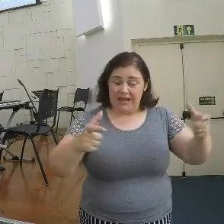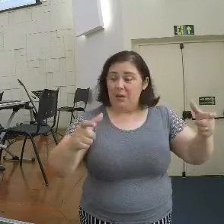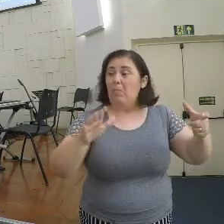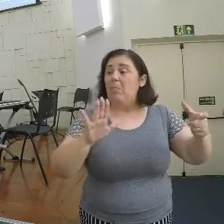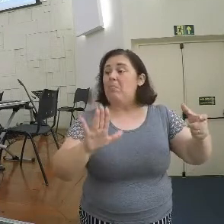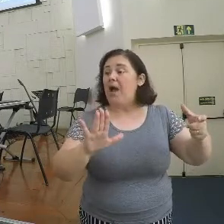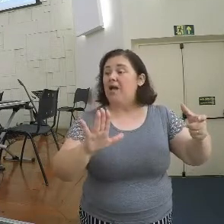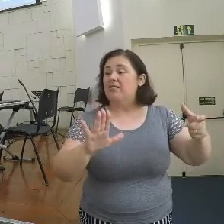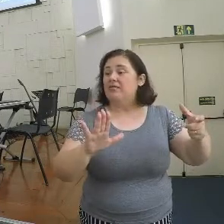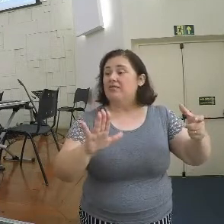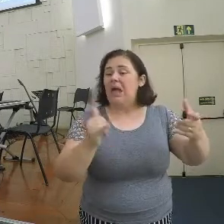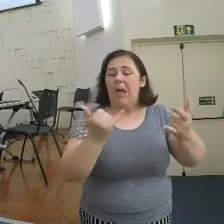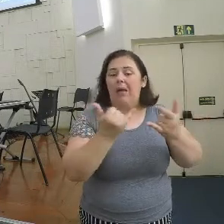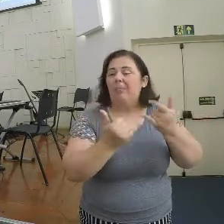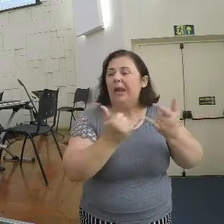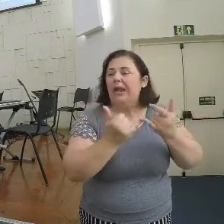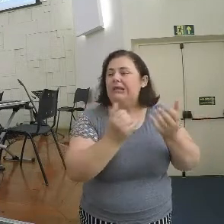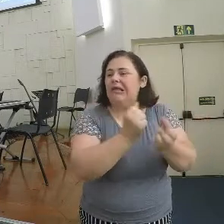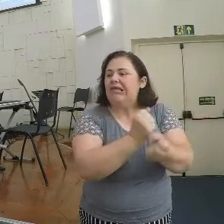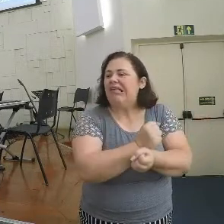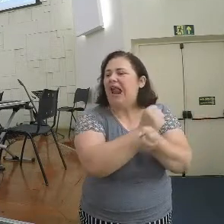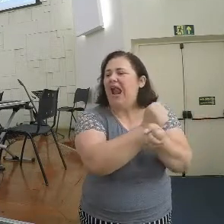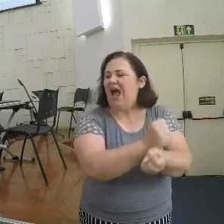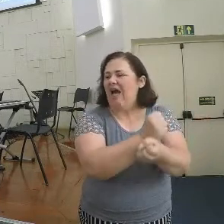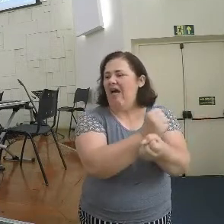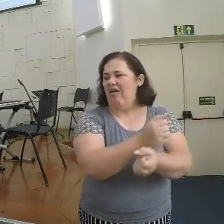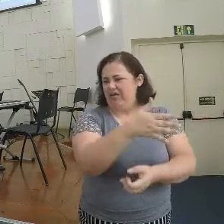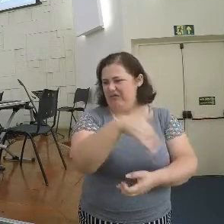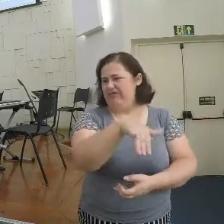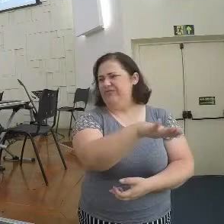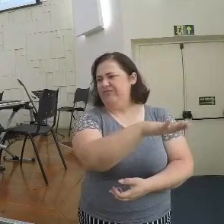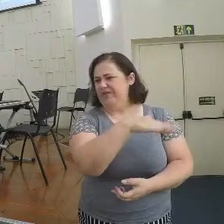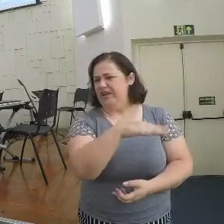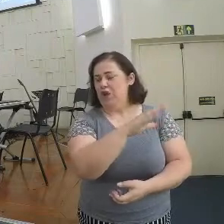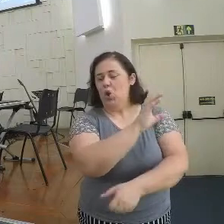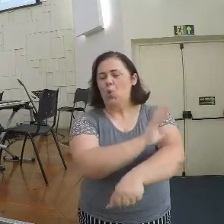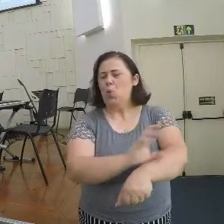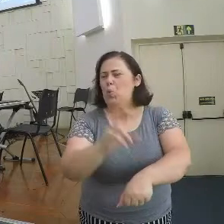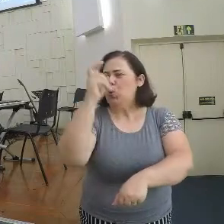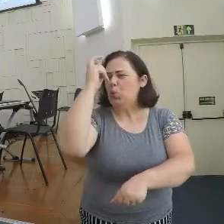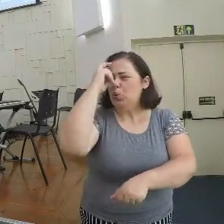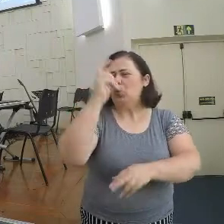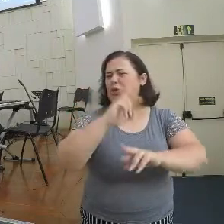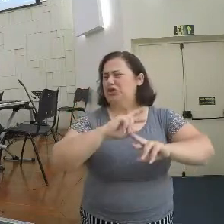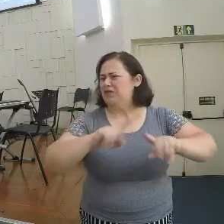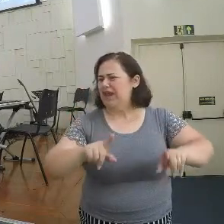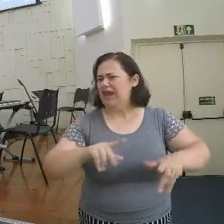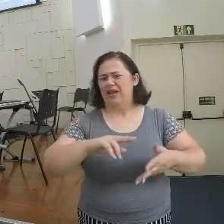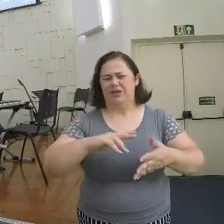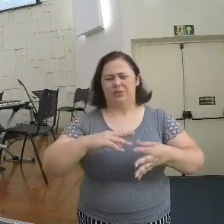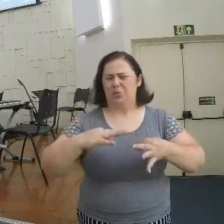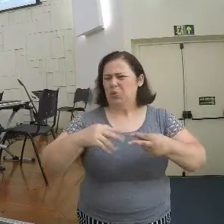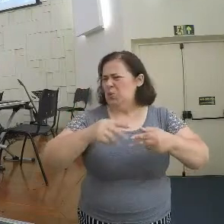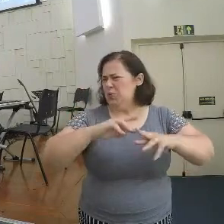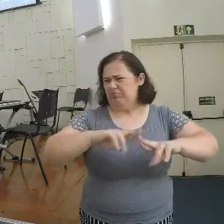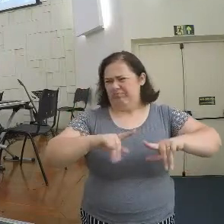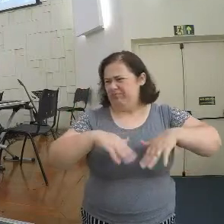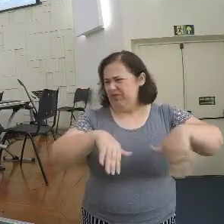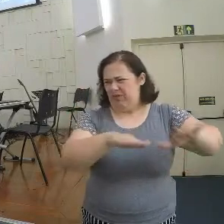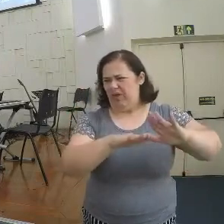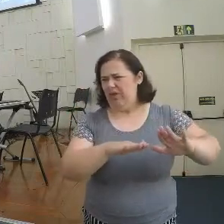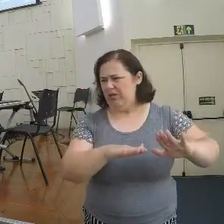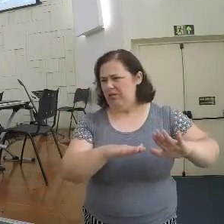de Deus, nós éramos estranhos aos concertos de Deus, nós éramos um